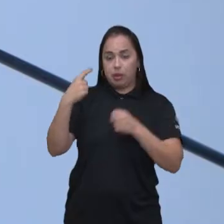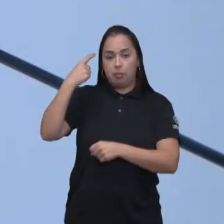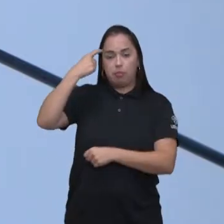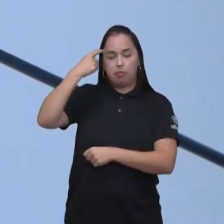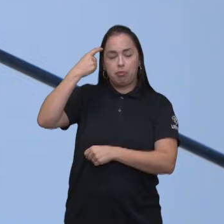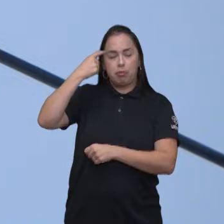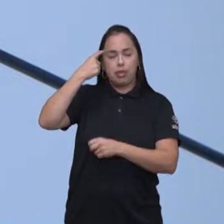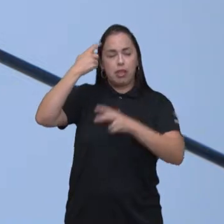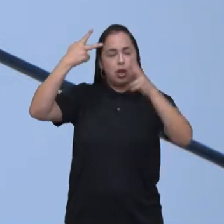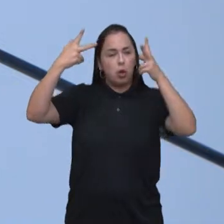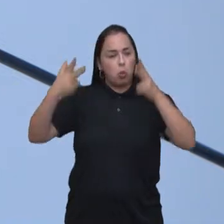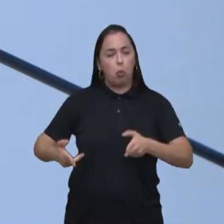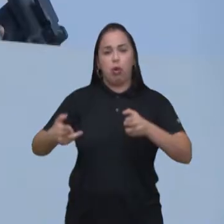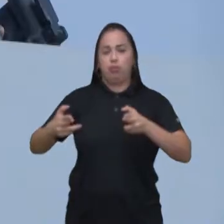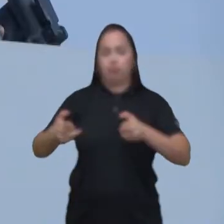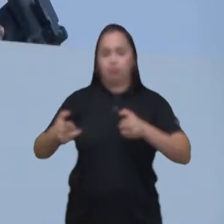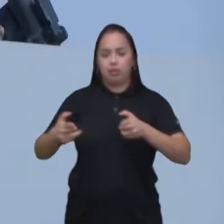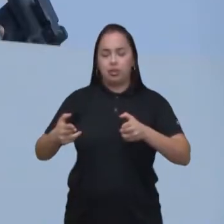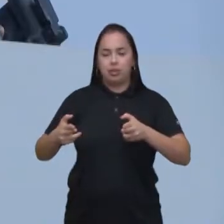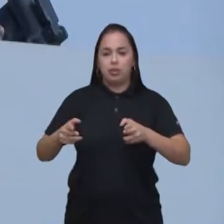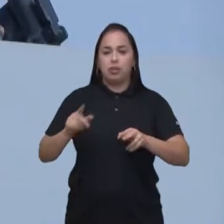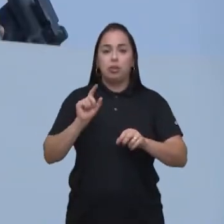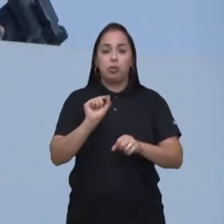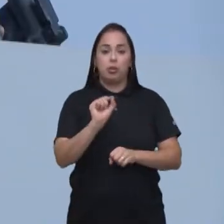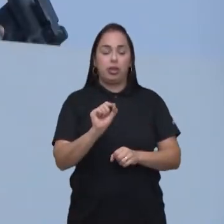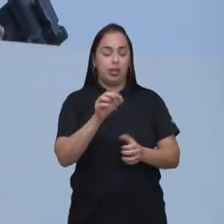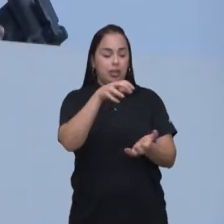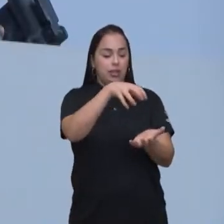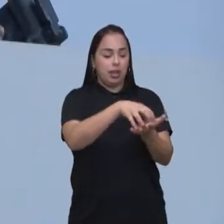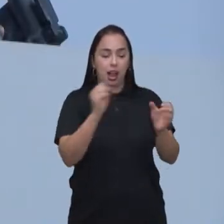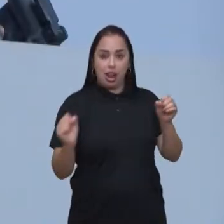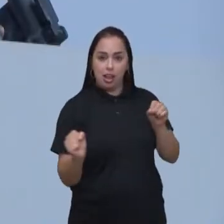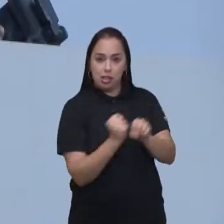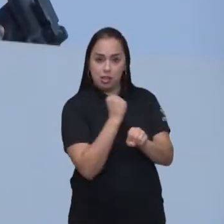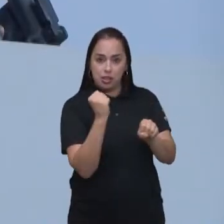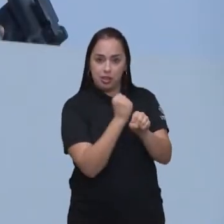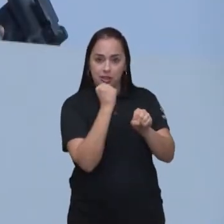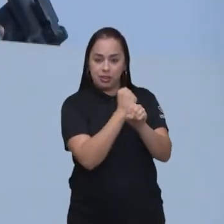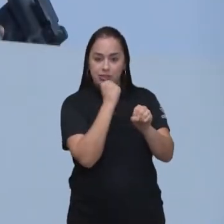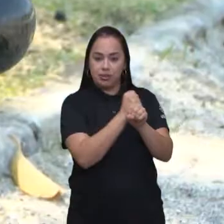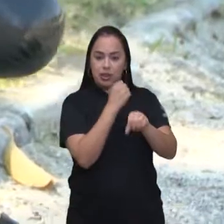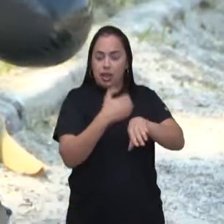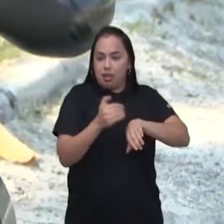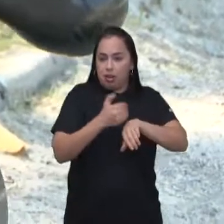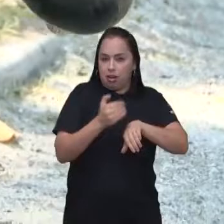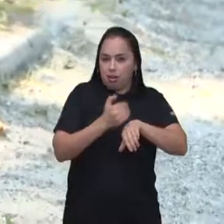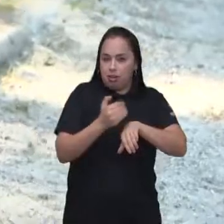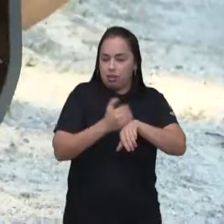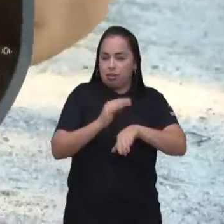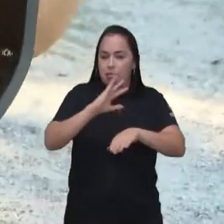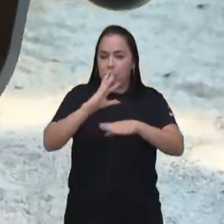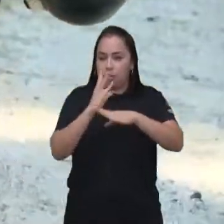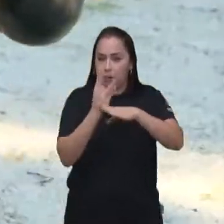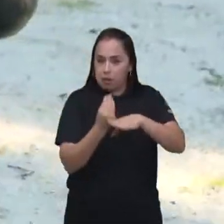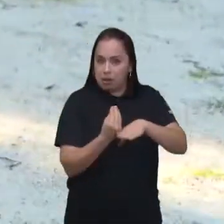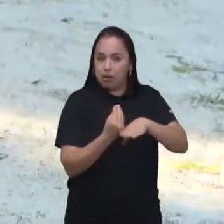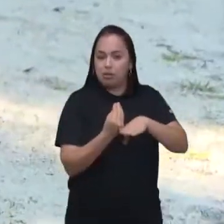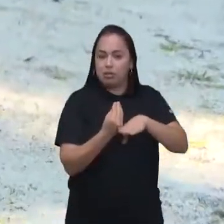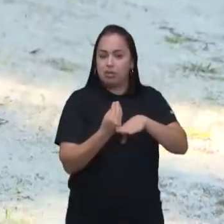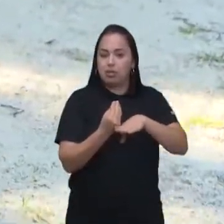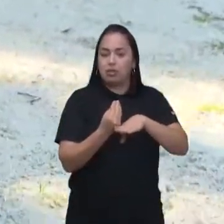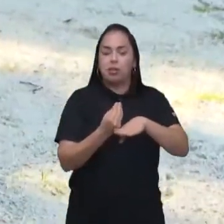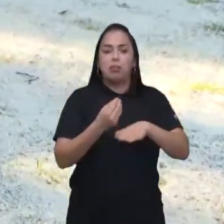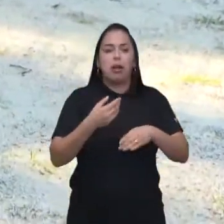tem pensamento semelhante ele acredita que a construção do Centro de Formação e treinamento para atletas do paradesporto